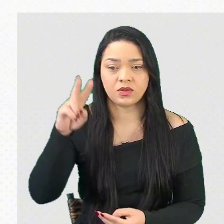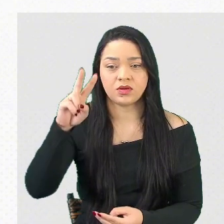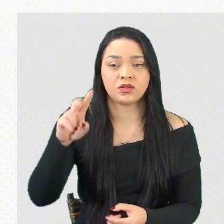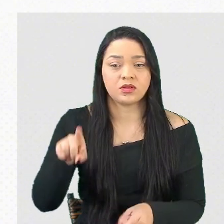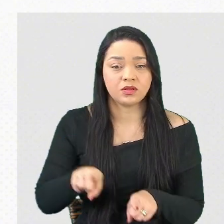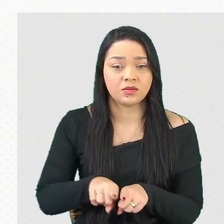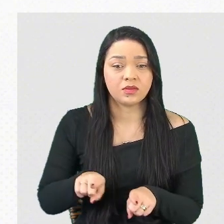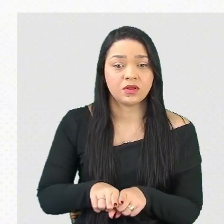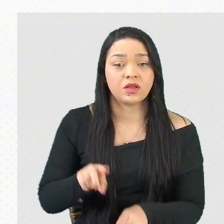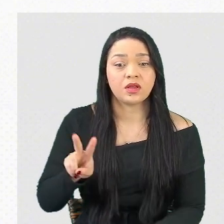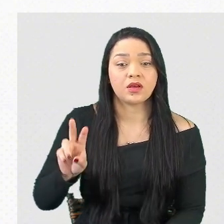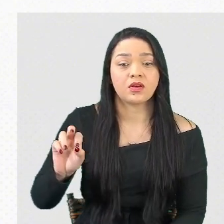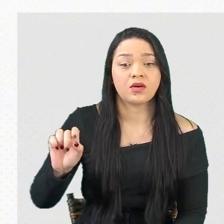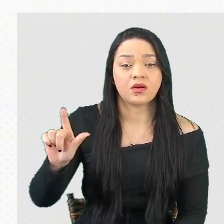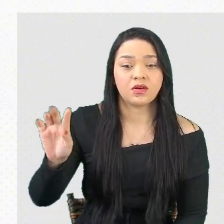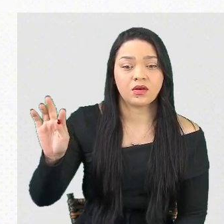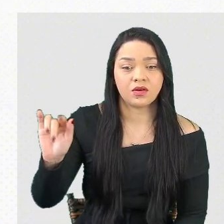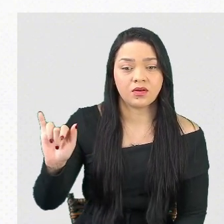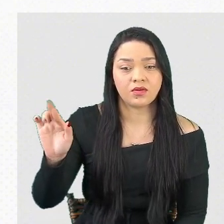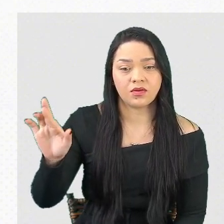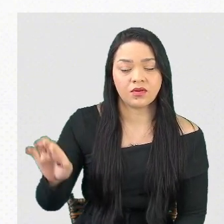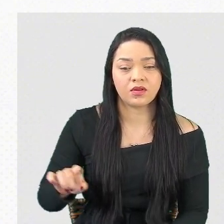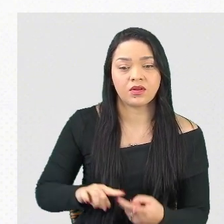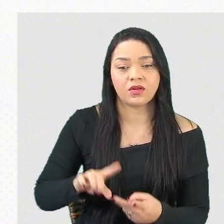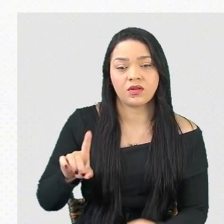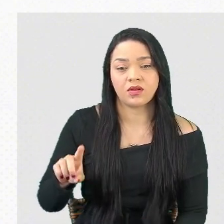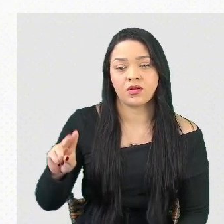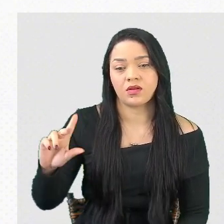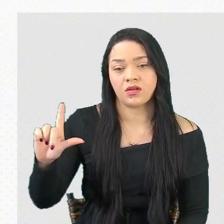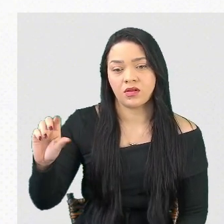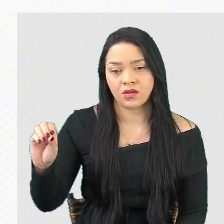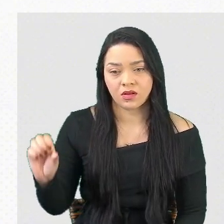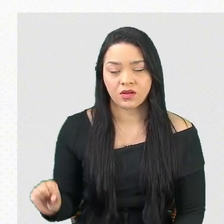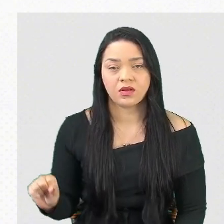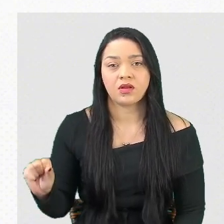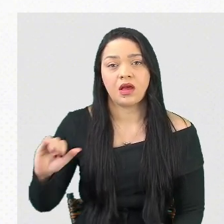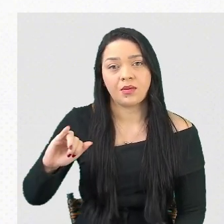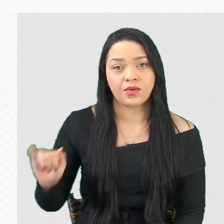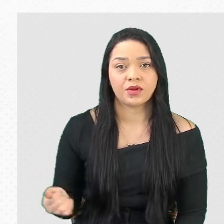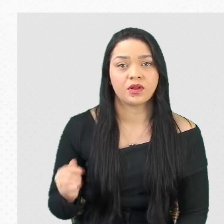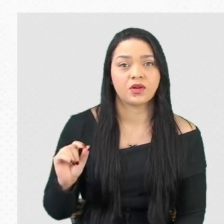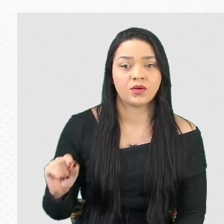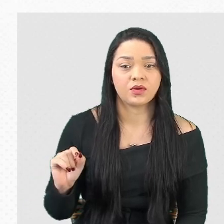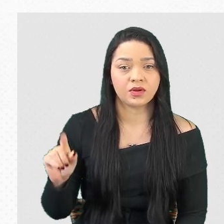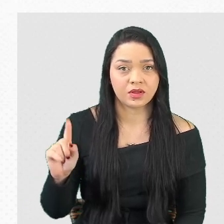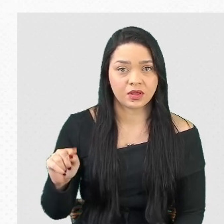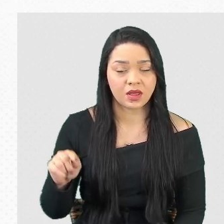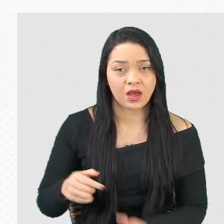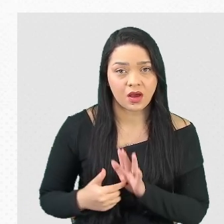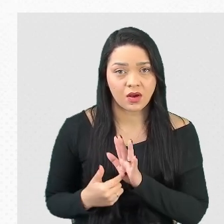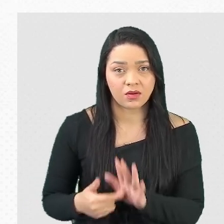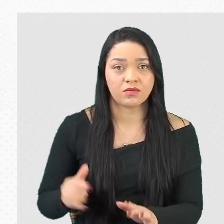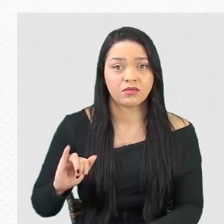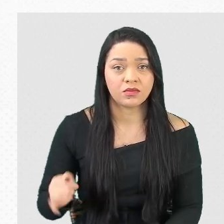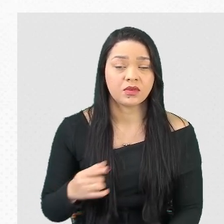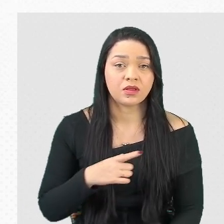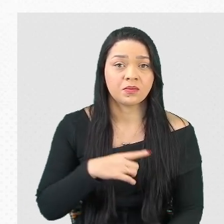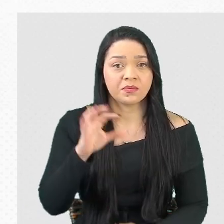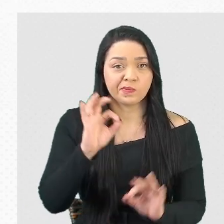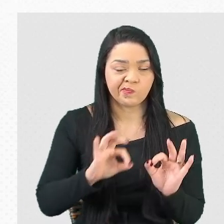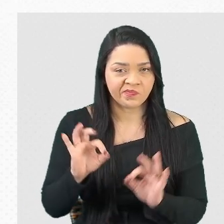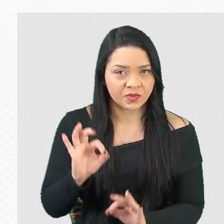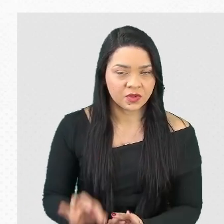de Voltaire e Duclos exortavam seus irmãos a aproveitarem da mobilidade que era oferecida pela ordem social do